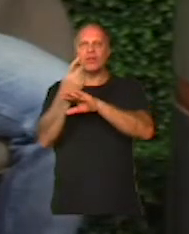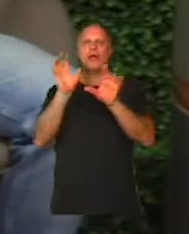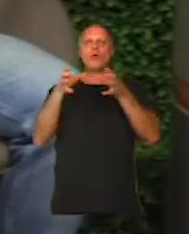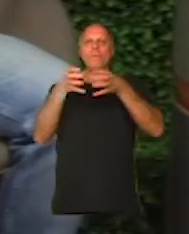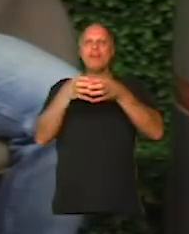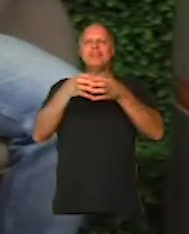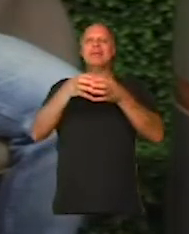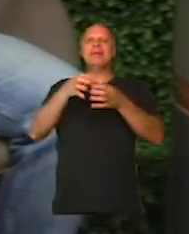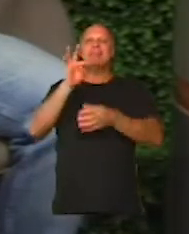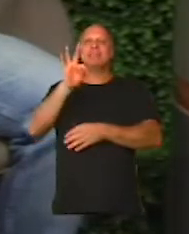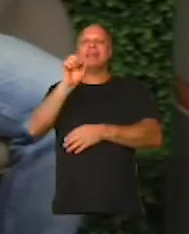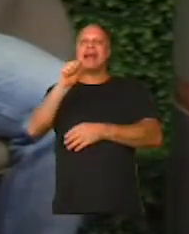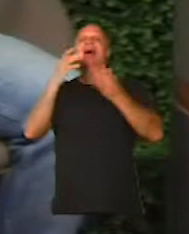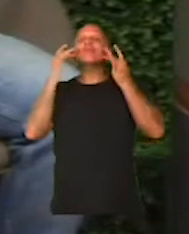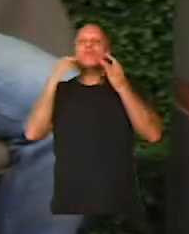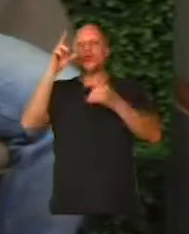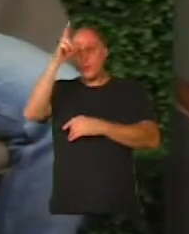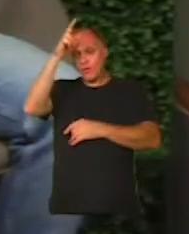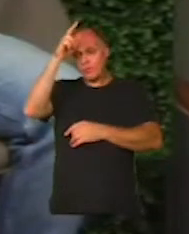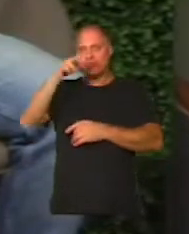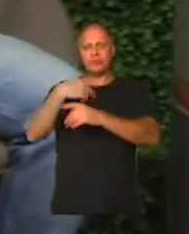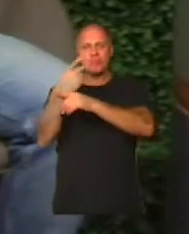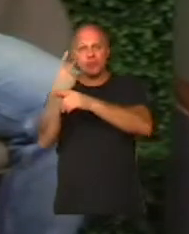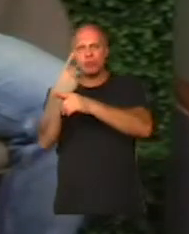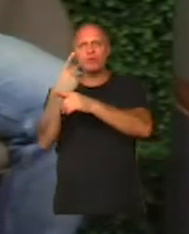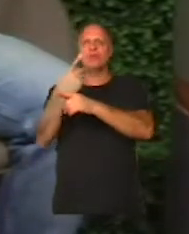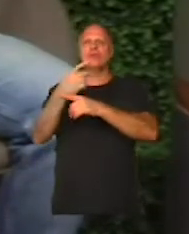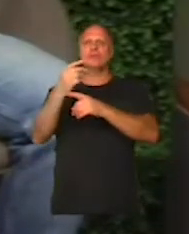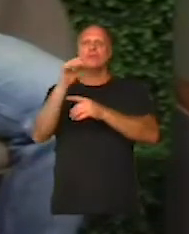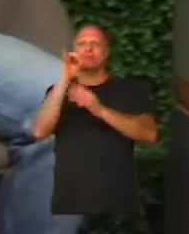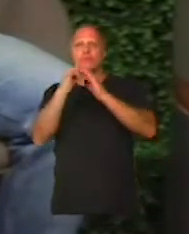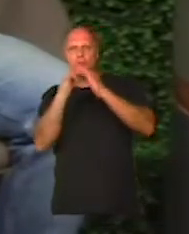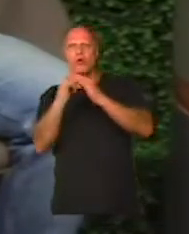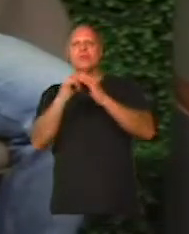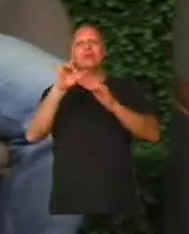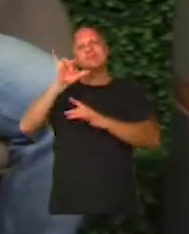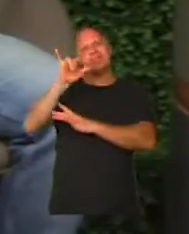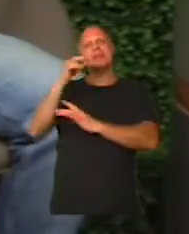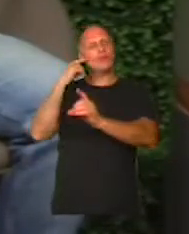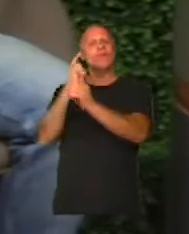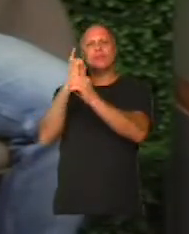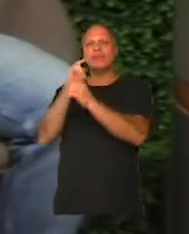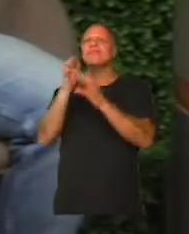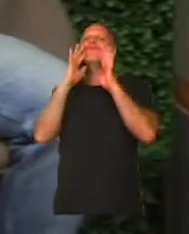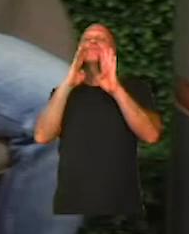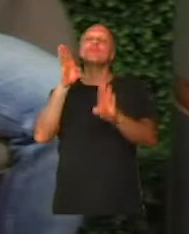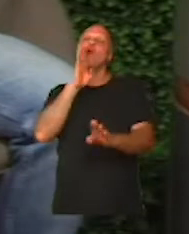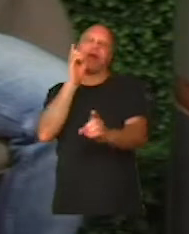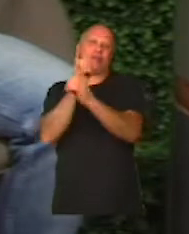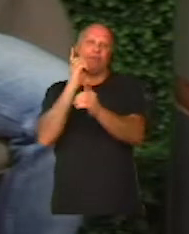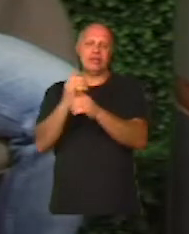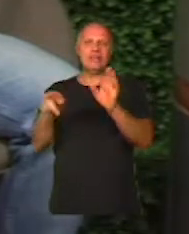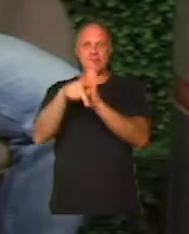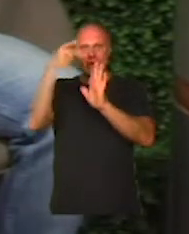Teatro de Novo Hamburgo. Procurando, né? Por Entretexto, tanto no YouTube como no Instagram, dali tu já vai aparecer, tu vai. Já consegue e no encontrar. Facebook também, já consegue encontrar. Os